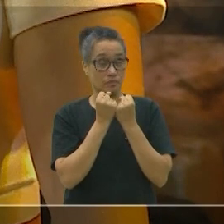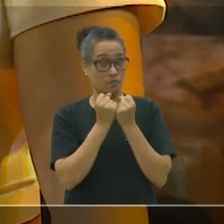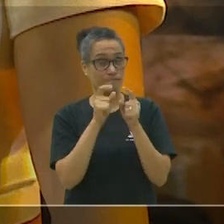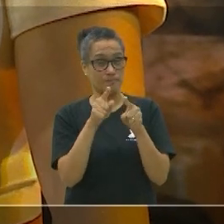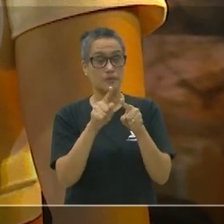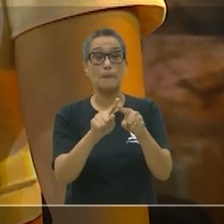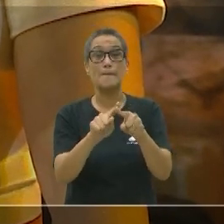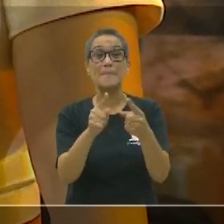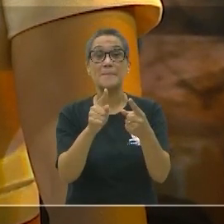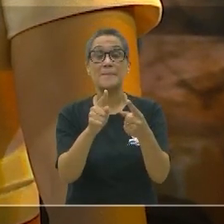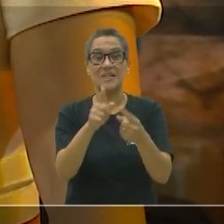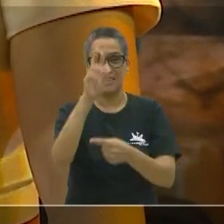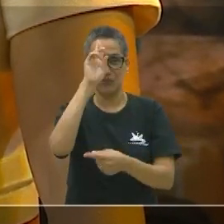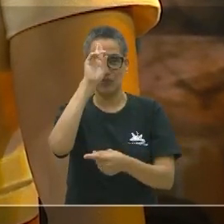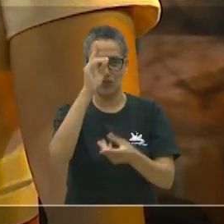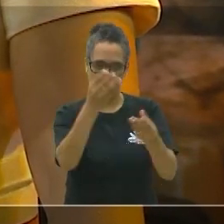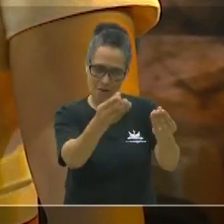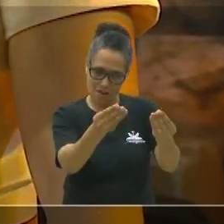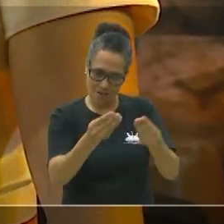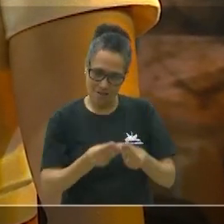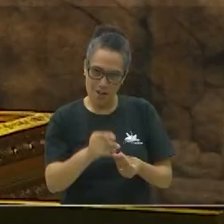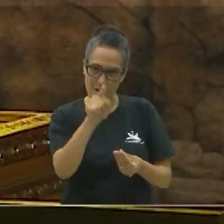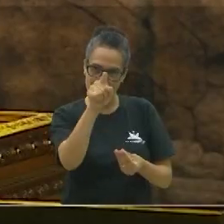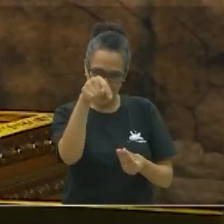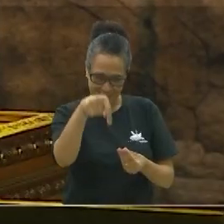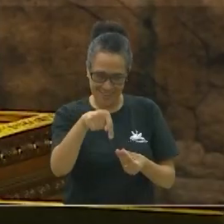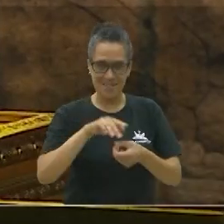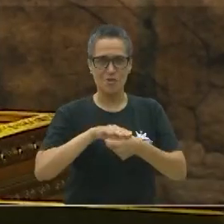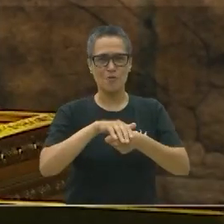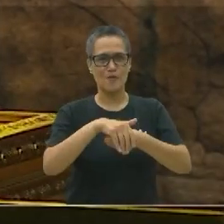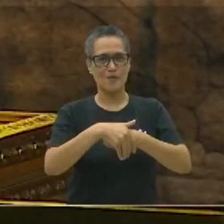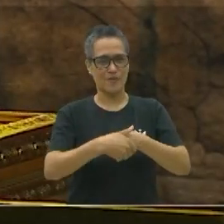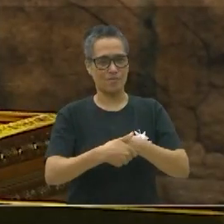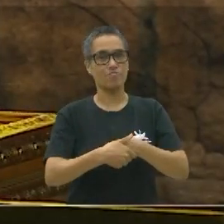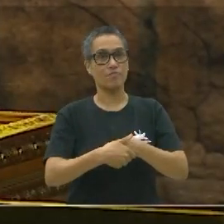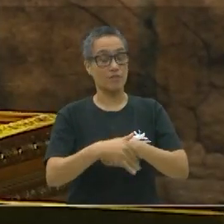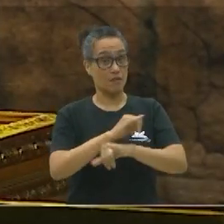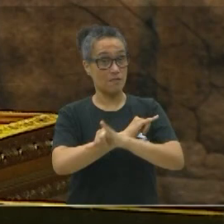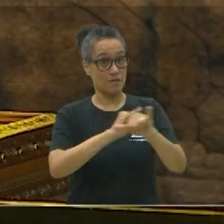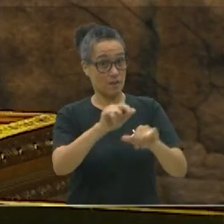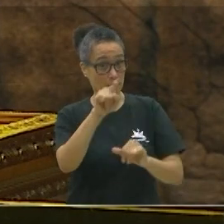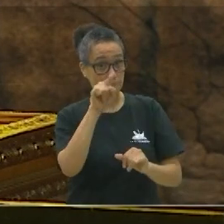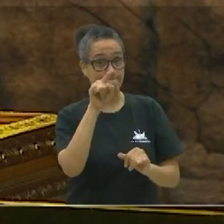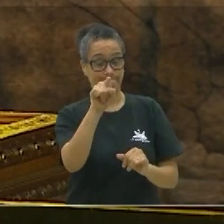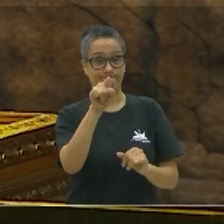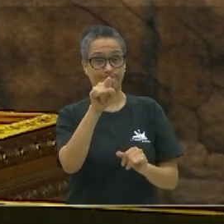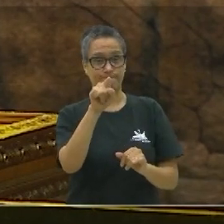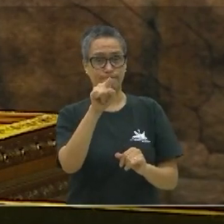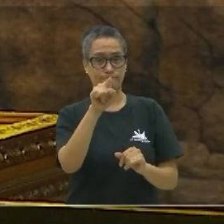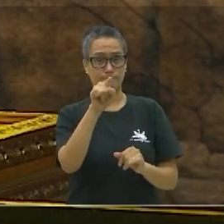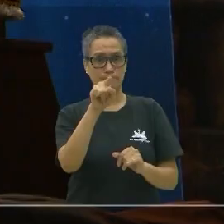Mas o Senhor te trouxe aqui nessa noite para dizer para você: